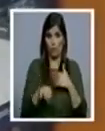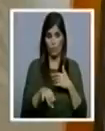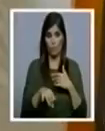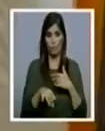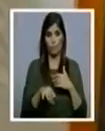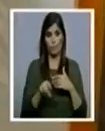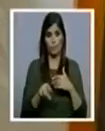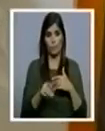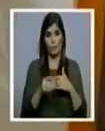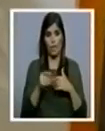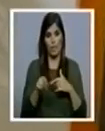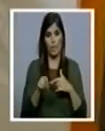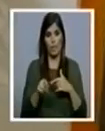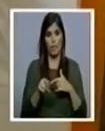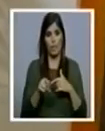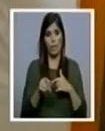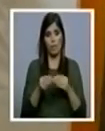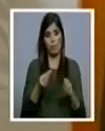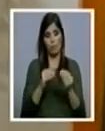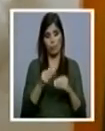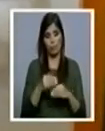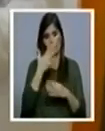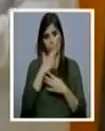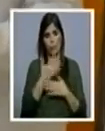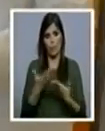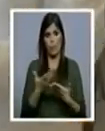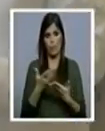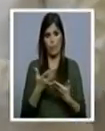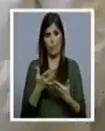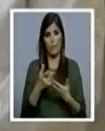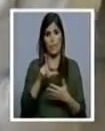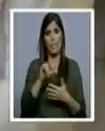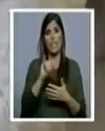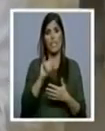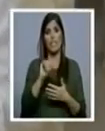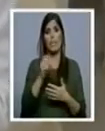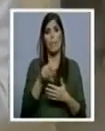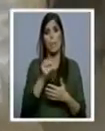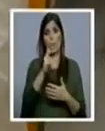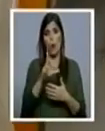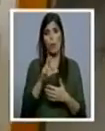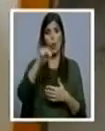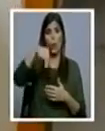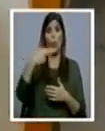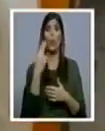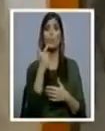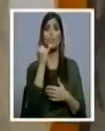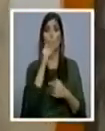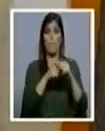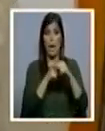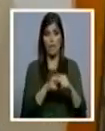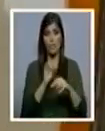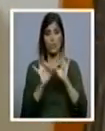é pegar num composto, por exemplo, o que nós utilizamos neste caso é o da Lipor, o Nutrimais, e ele é feito